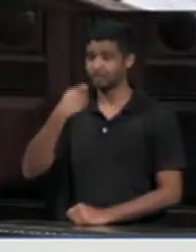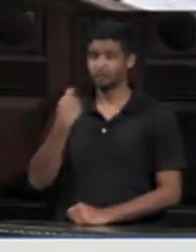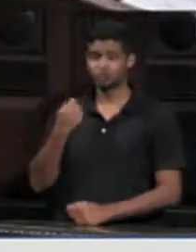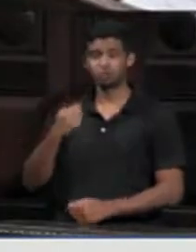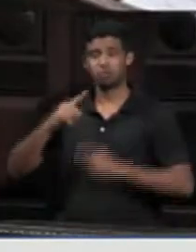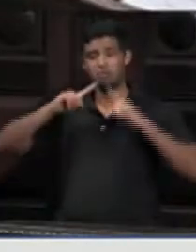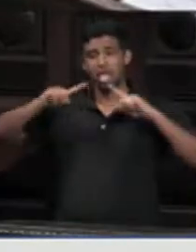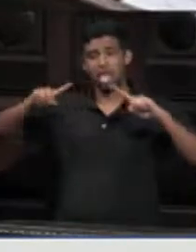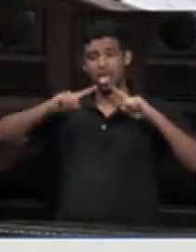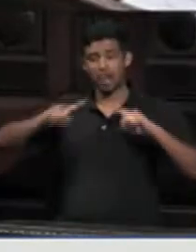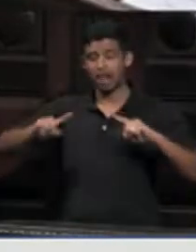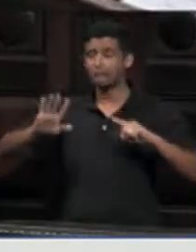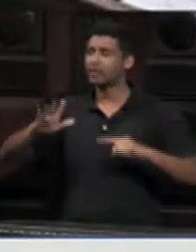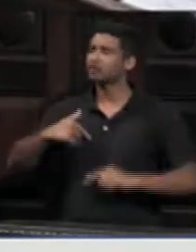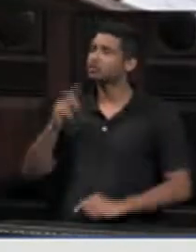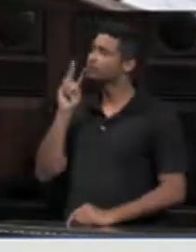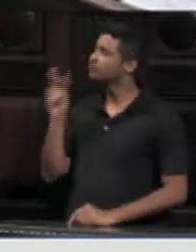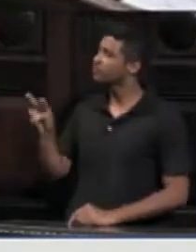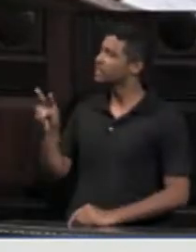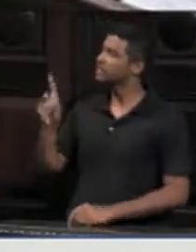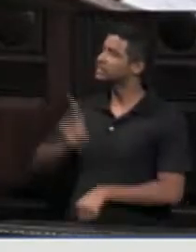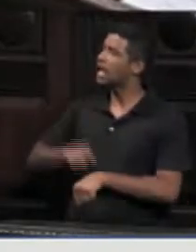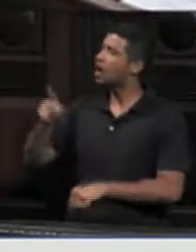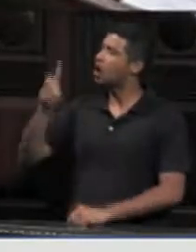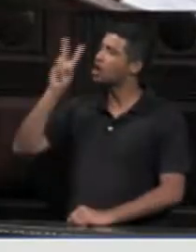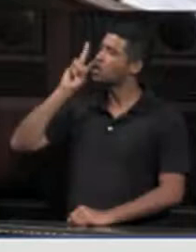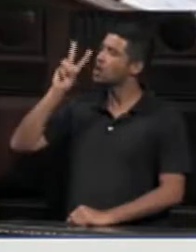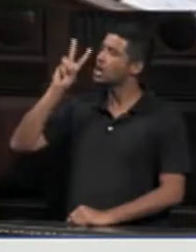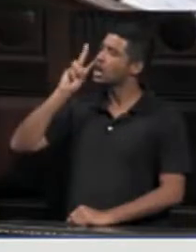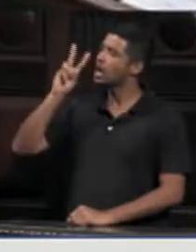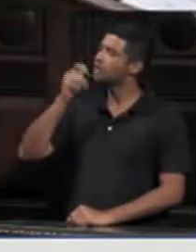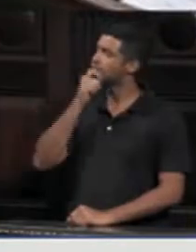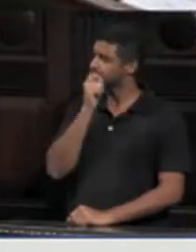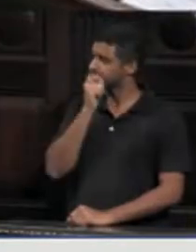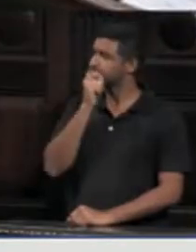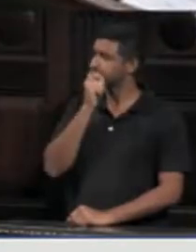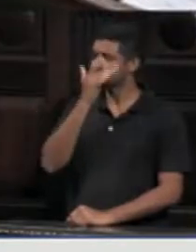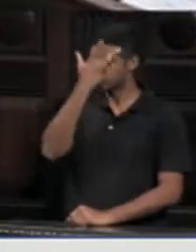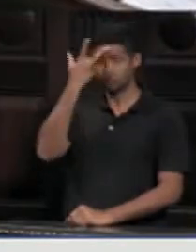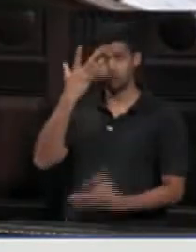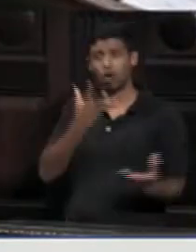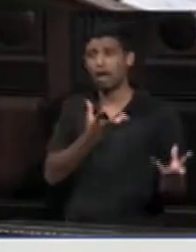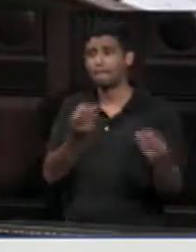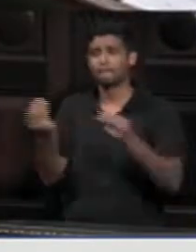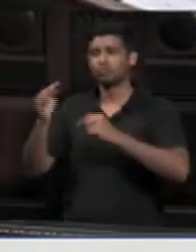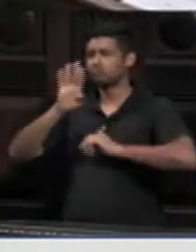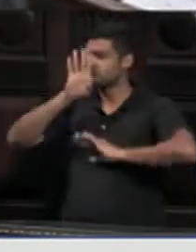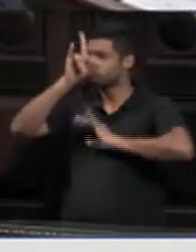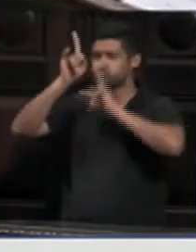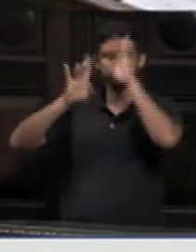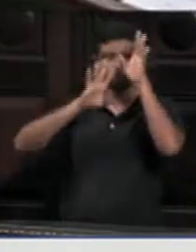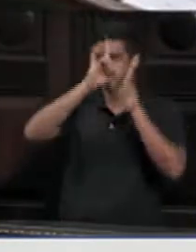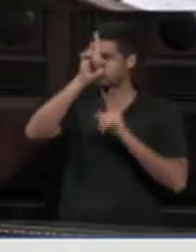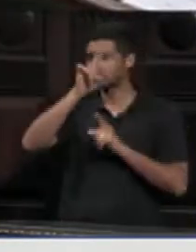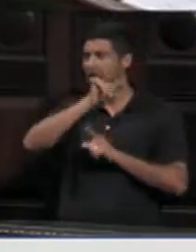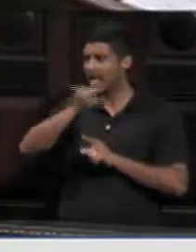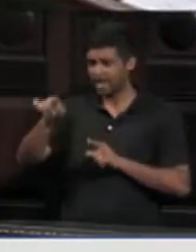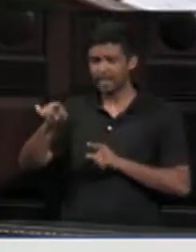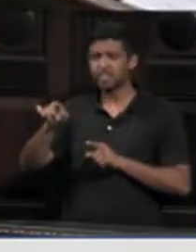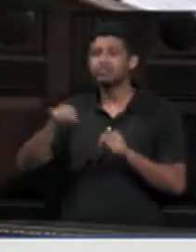me lembrei também das generalizações em relação àqueles que desenvolvem atividades